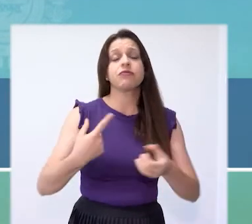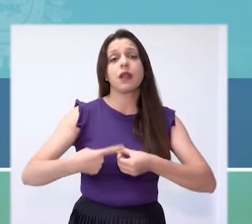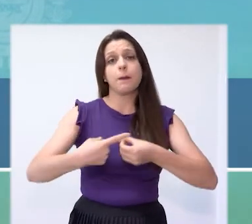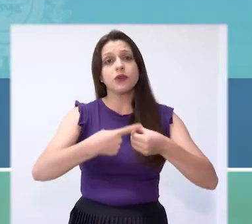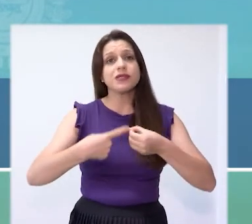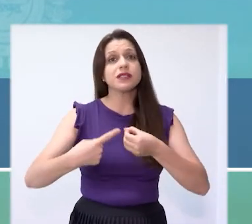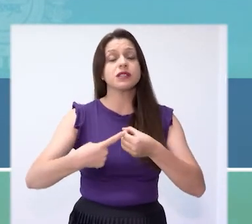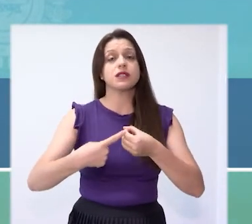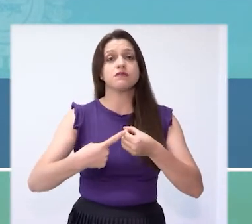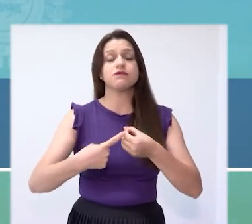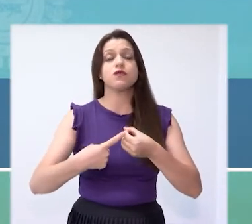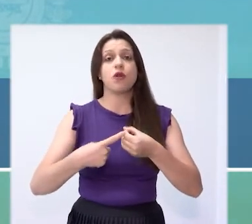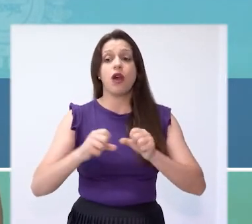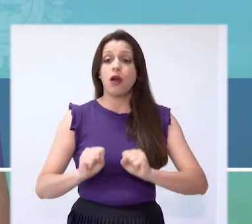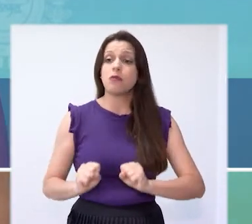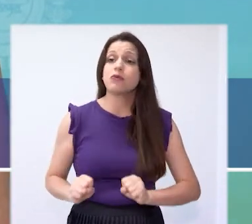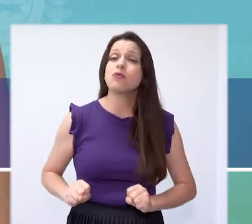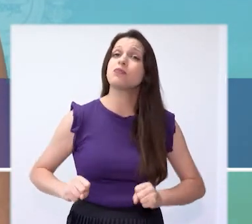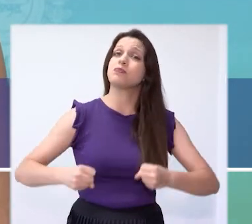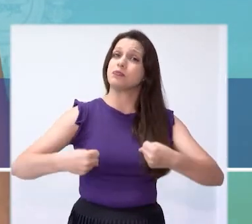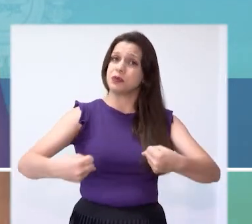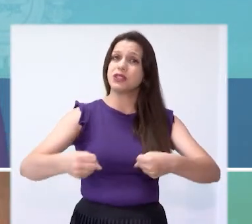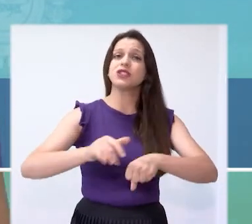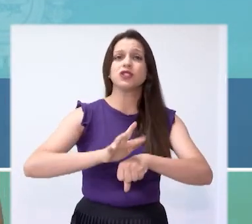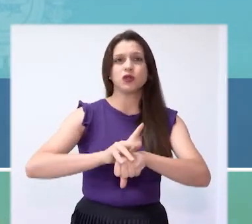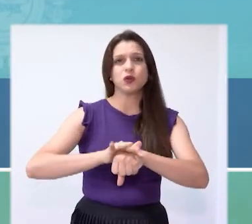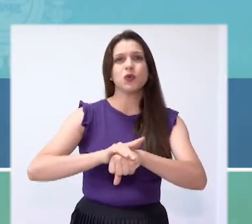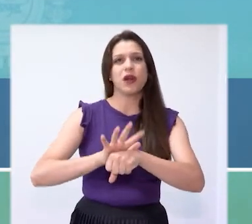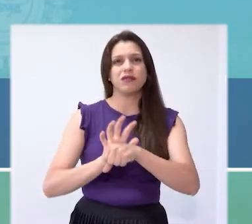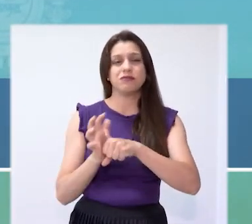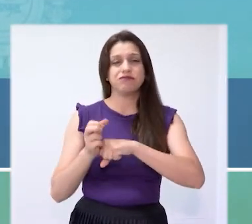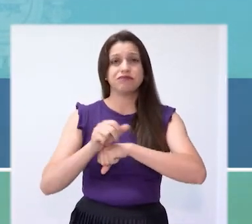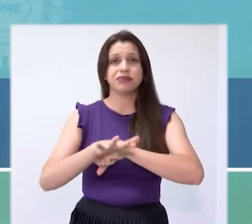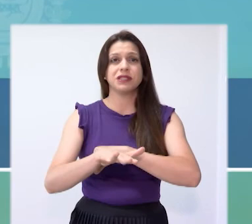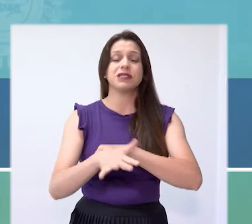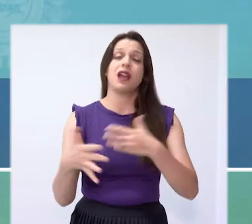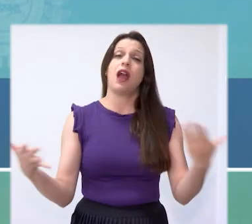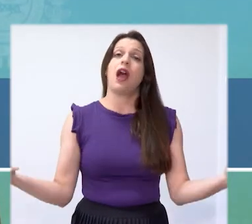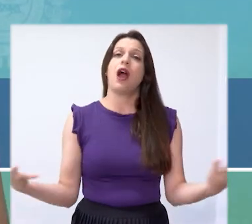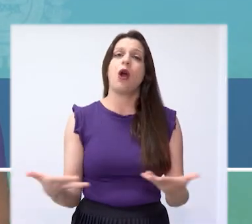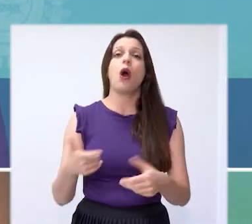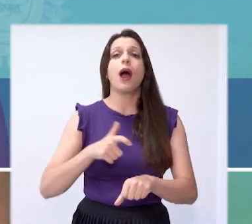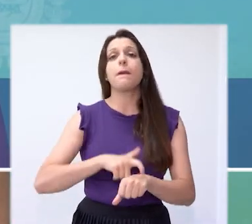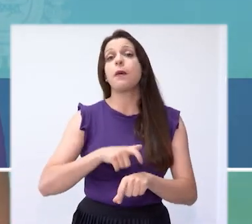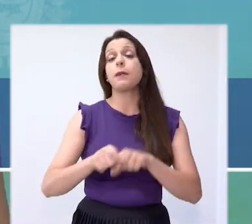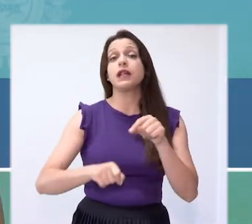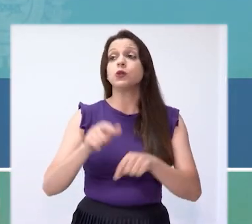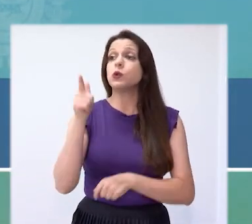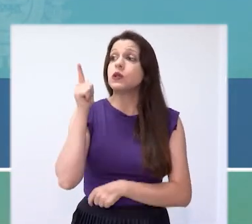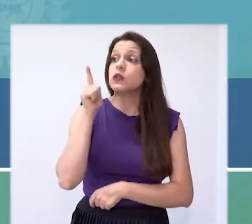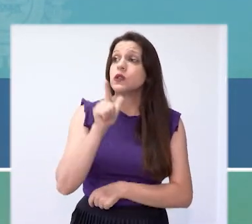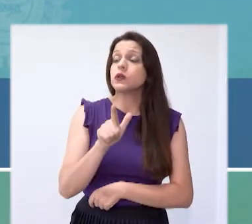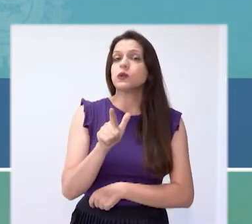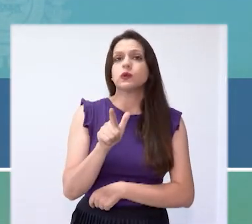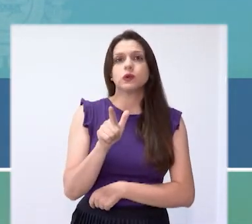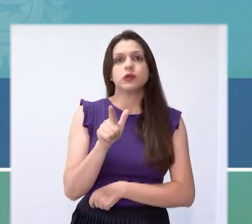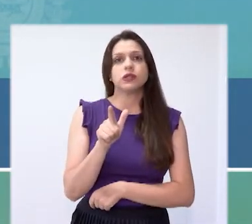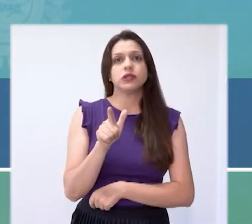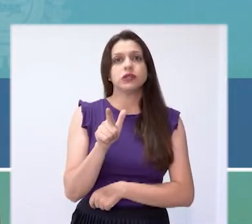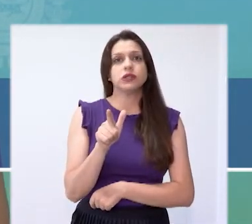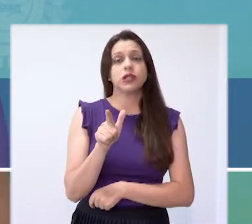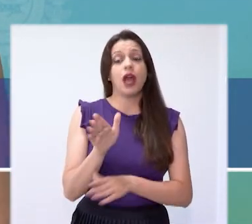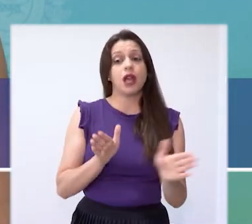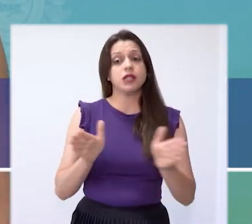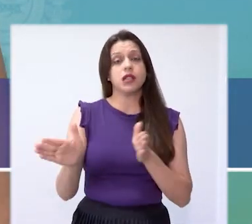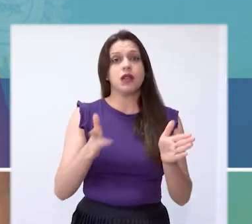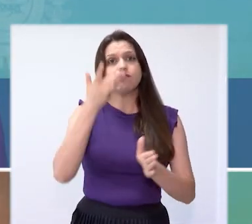municípios no enfrentamento da pandemia. Um olhar de toda a equipe, apesar do momento, de